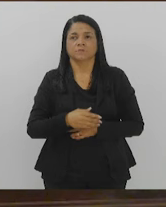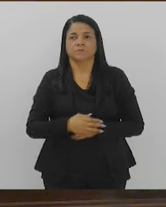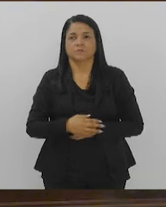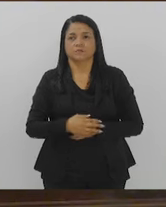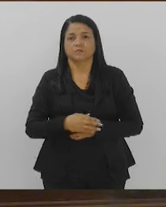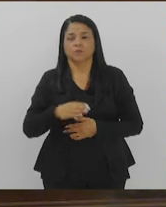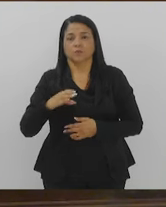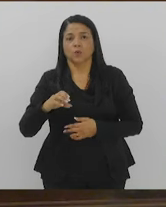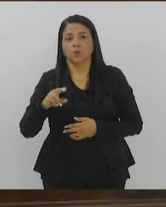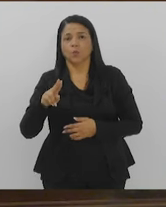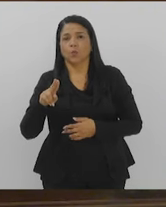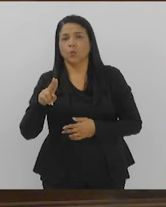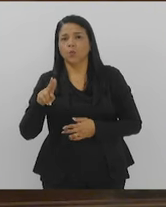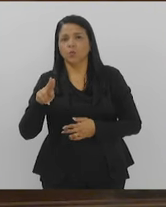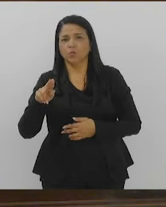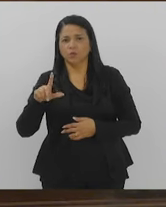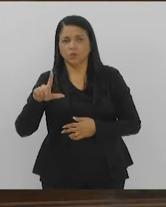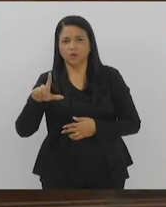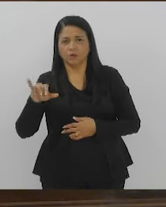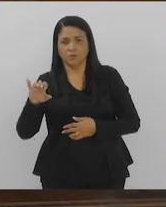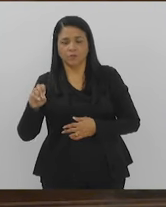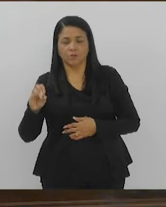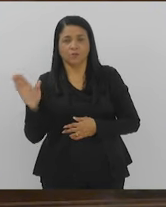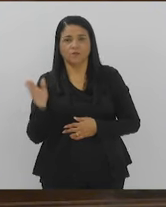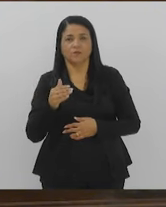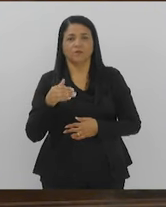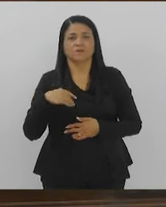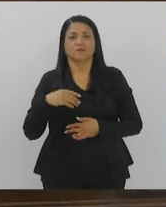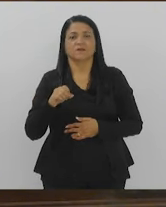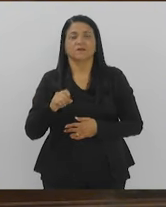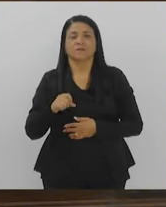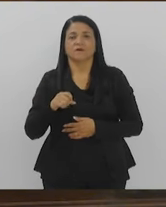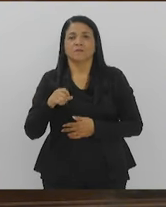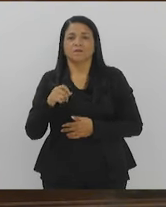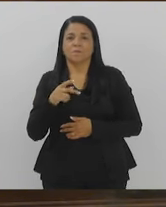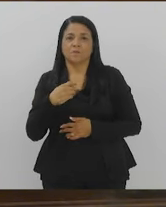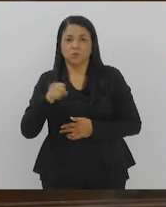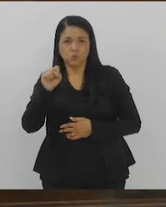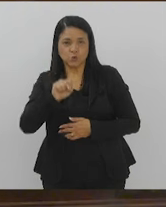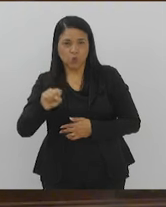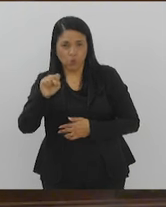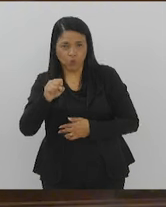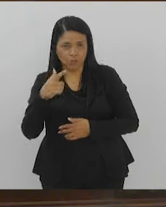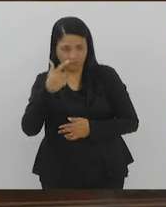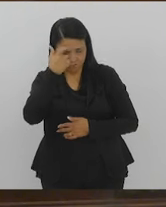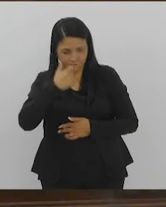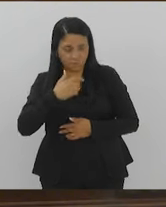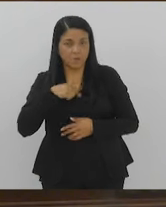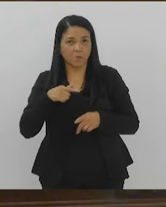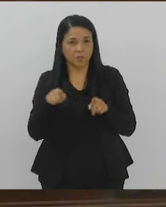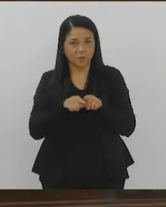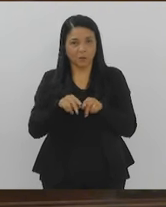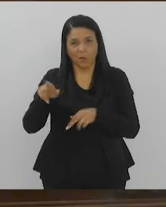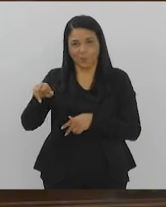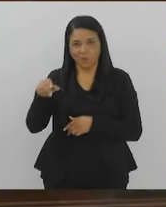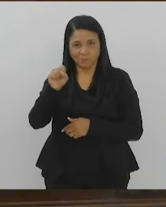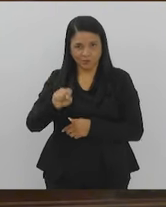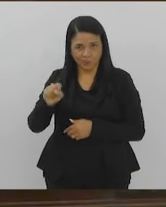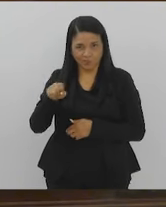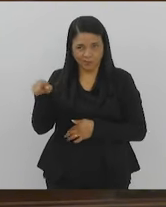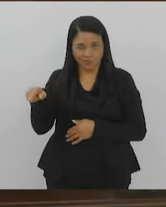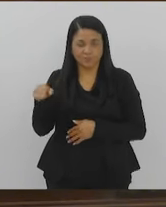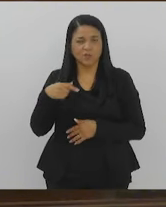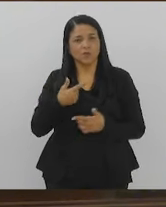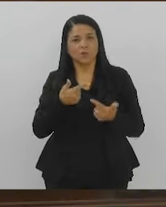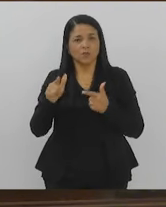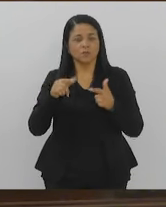Túlio Barros, pastor Gê Santos, meu sogro, sogro do meu irmão também, e tantos outros,